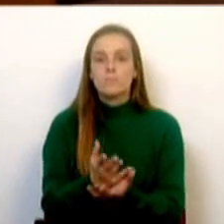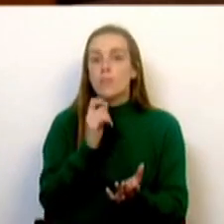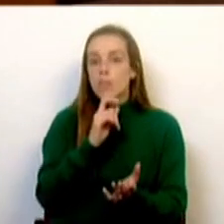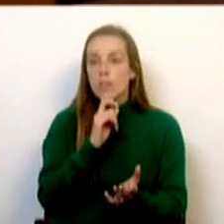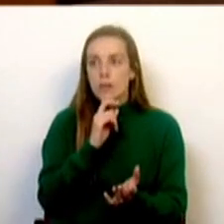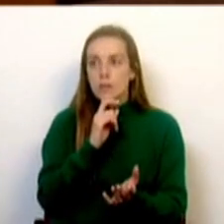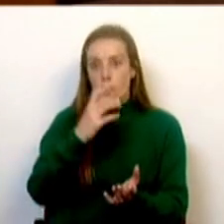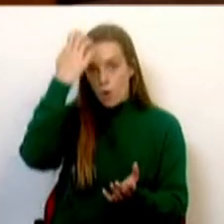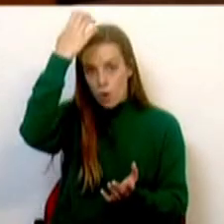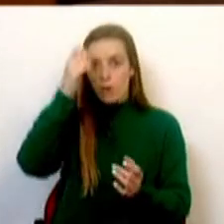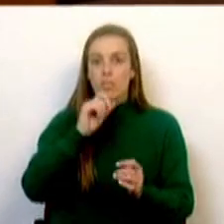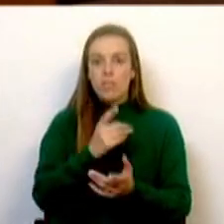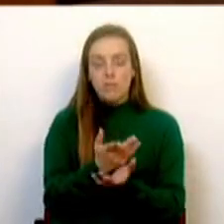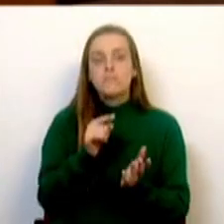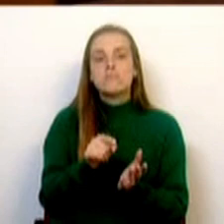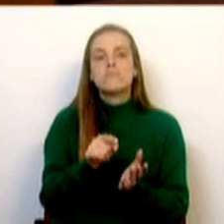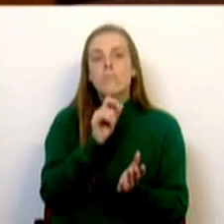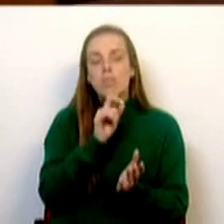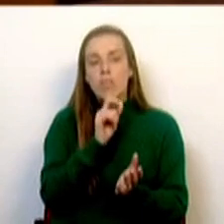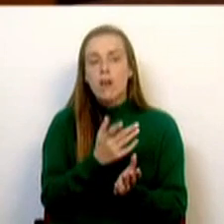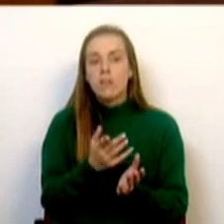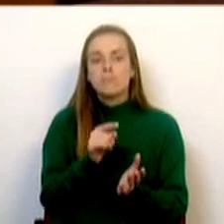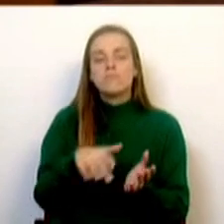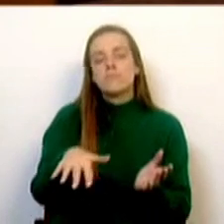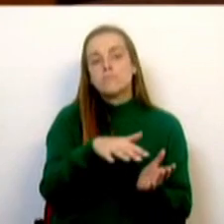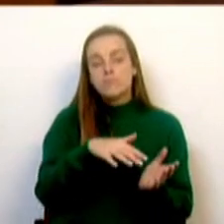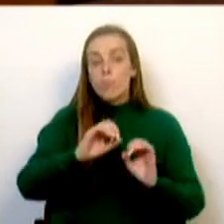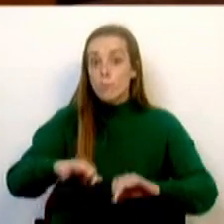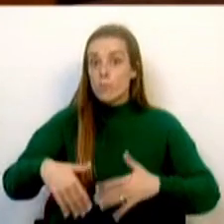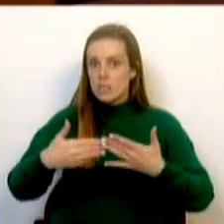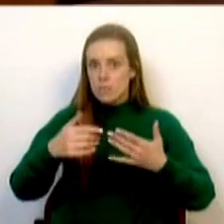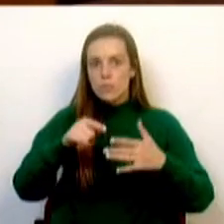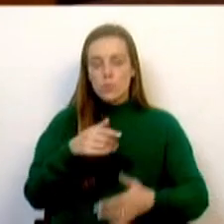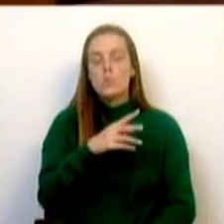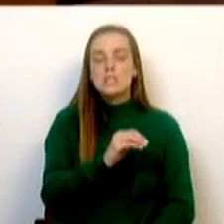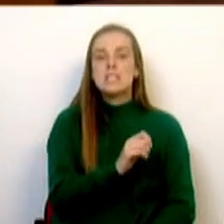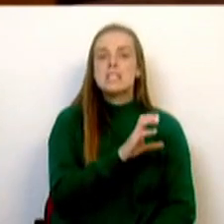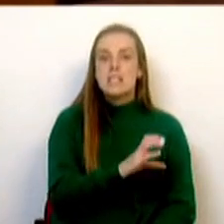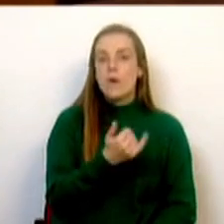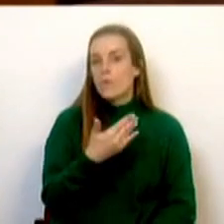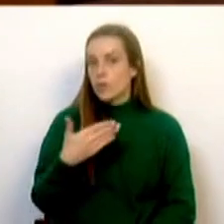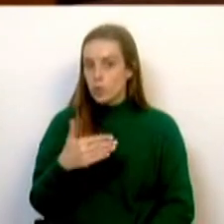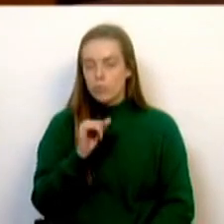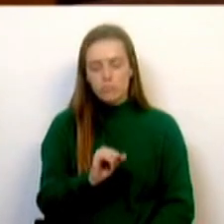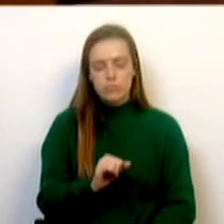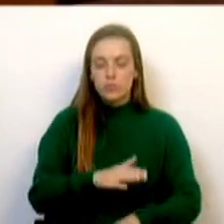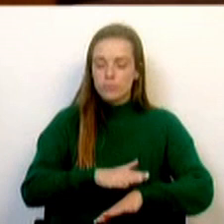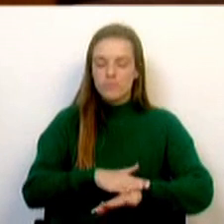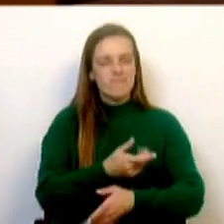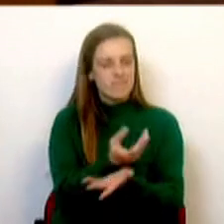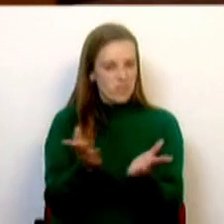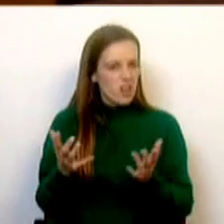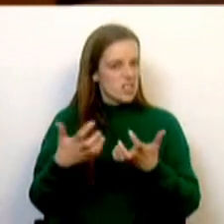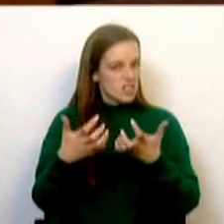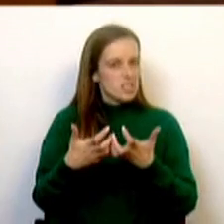na Cisjordânia e na Faixa de Gaza. O início do século XXI testemunhou mais conflitos e a